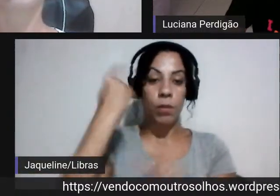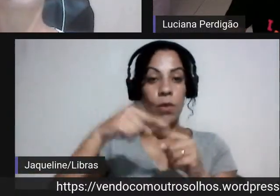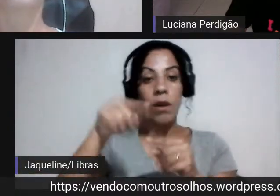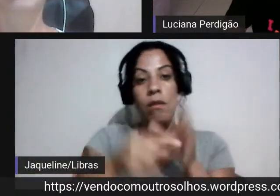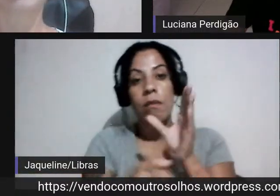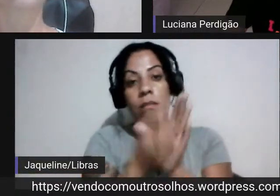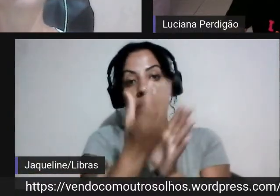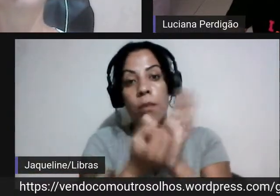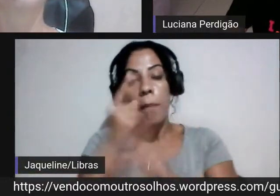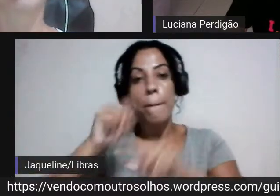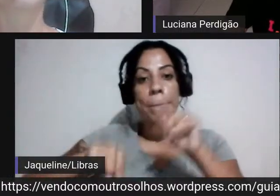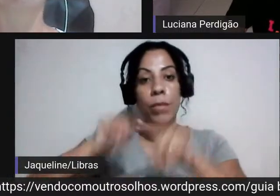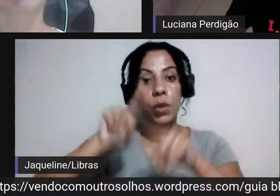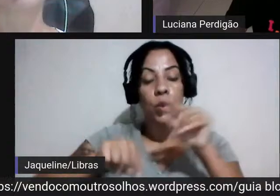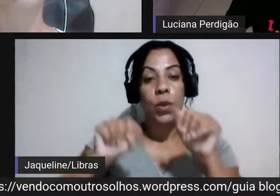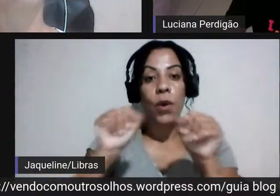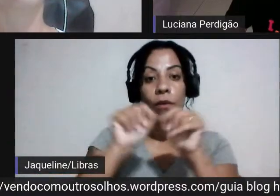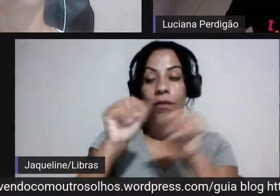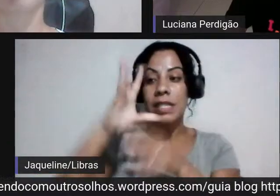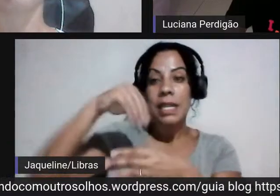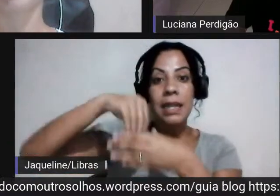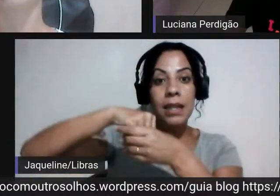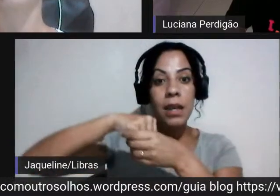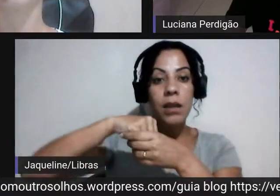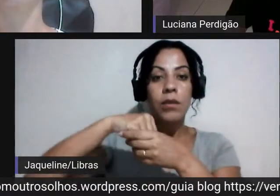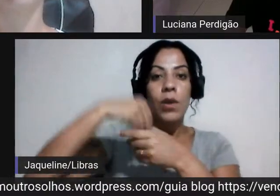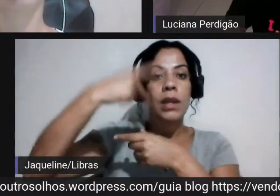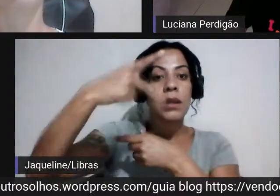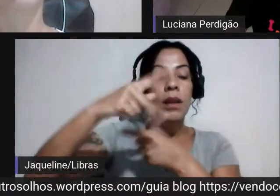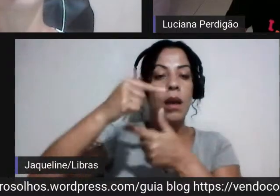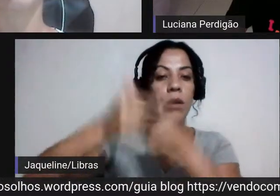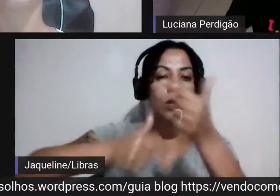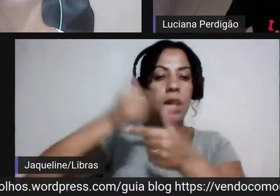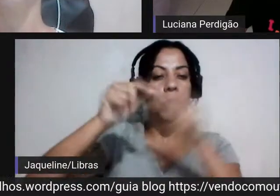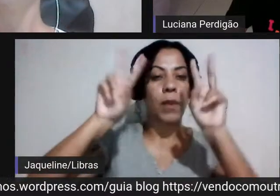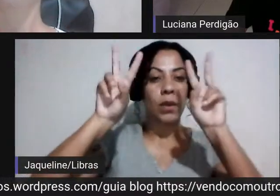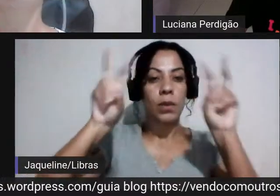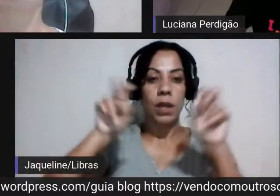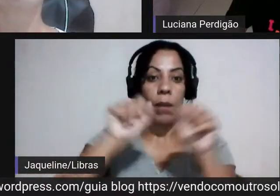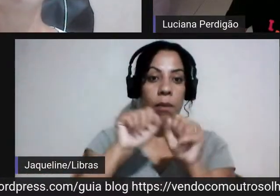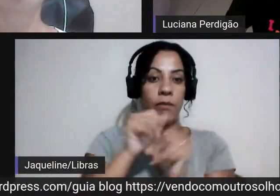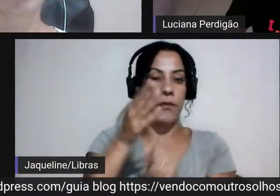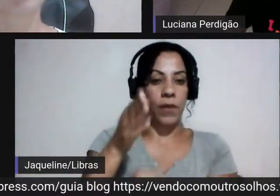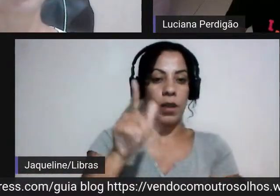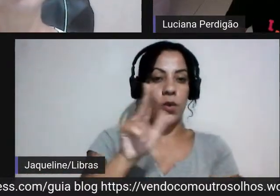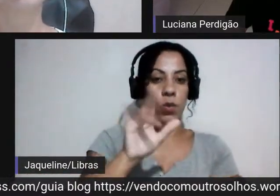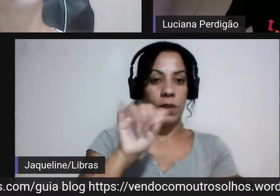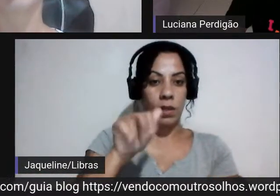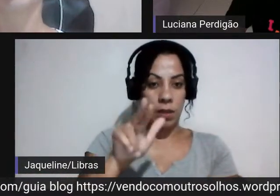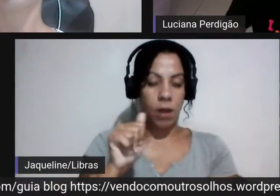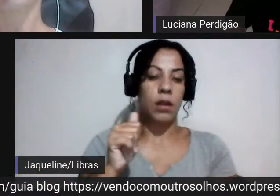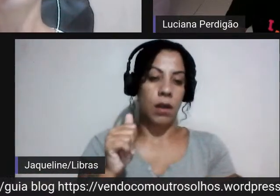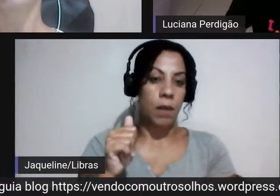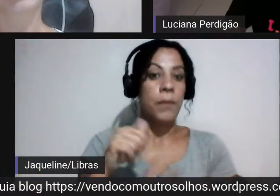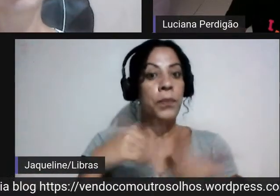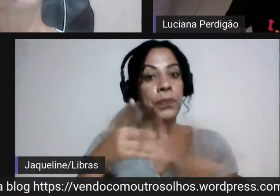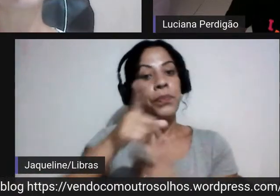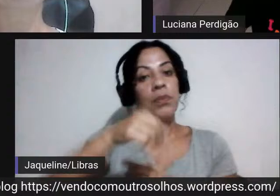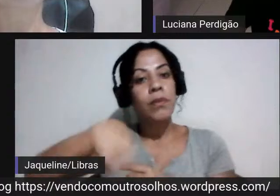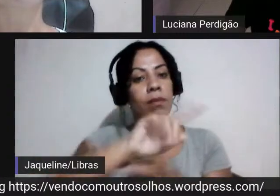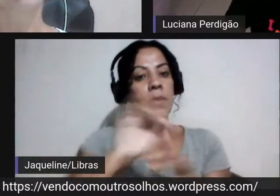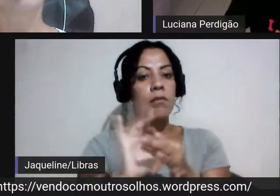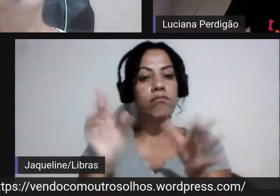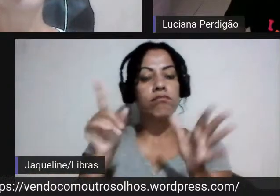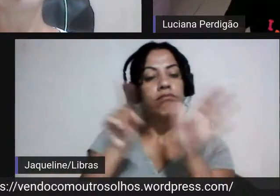que foram realizados dentro da temática do trabalho realizado pela Luciana. Então, mandem perguntas para a